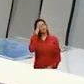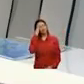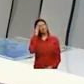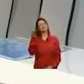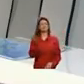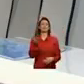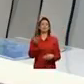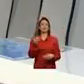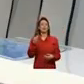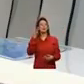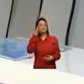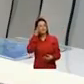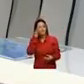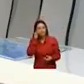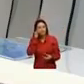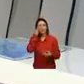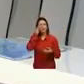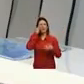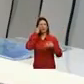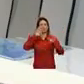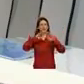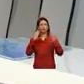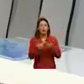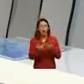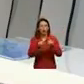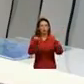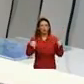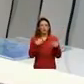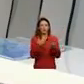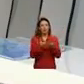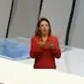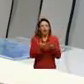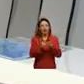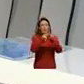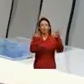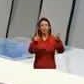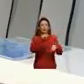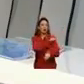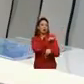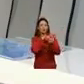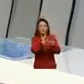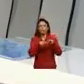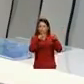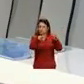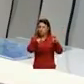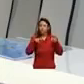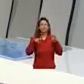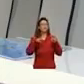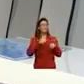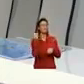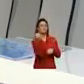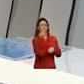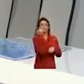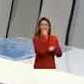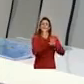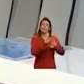relação presencial entre aluno e professor em sala de aula, mas é nossa função garantir